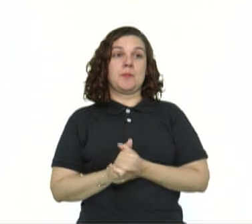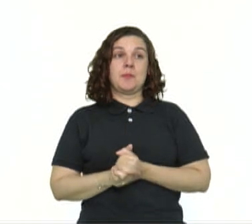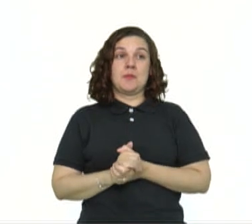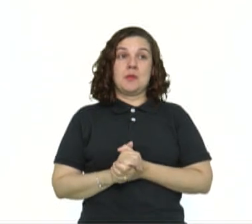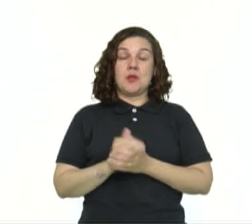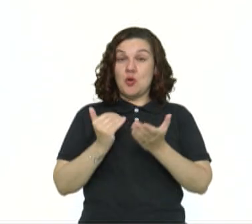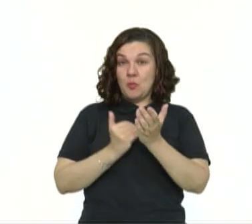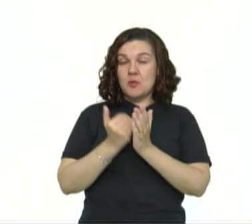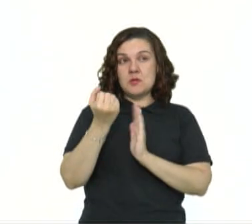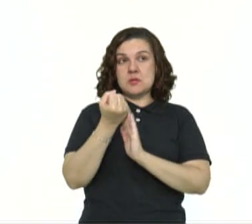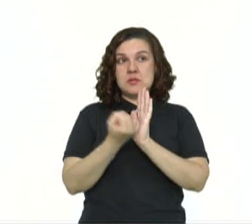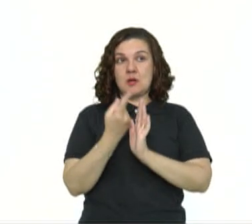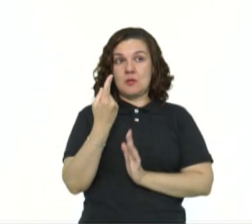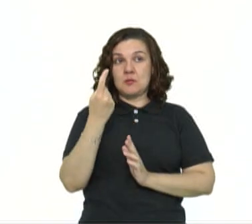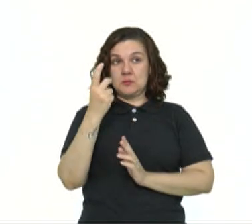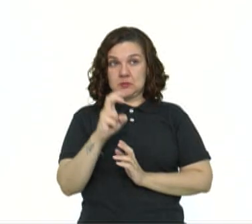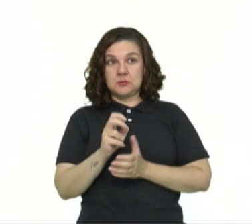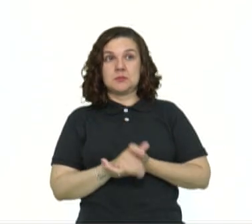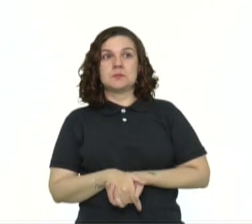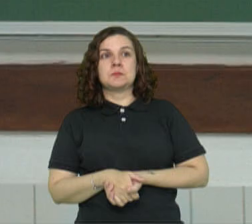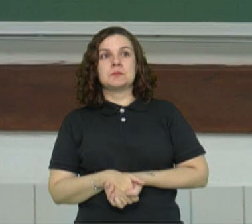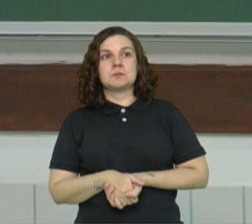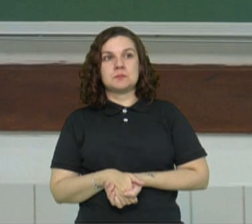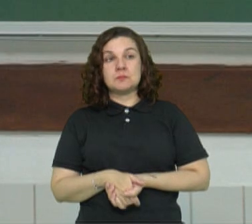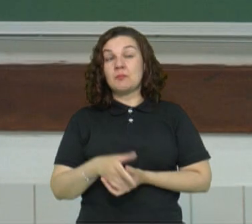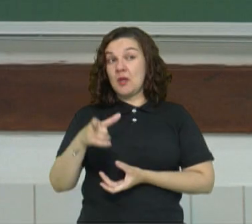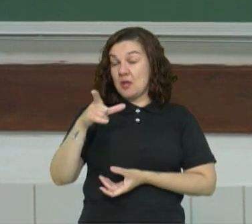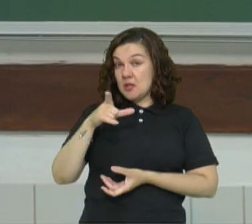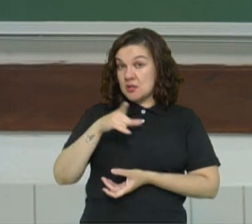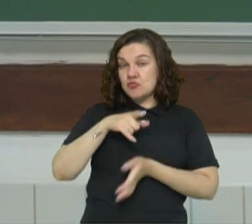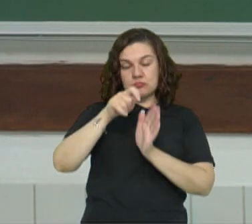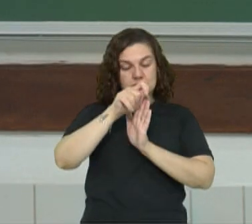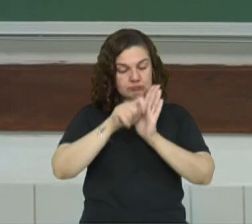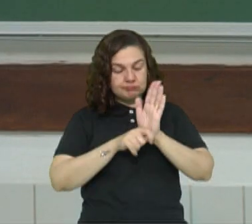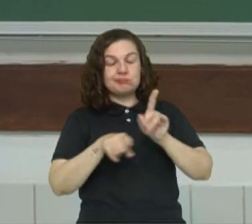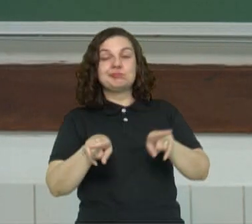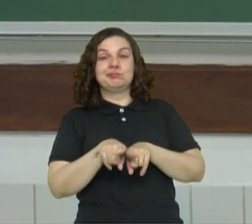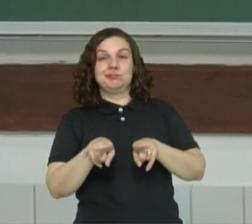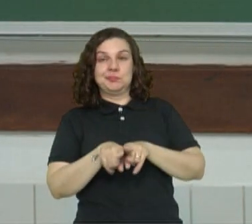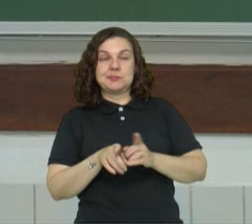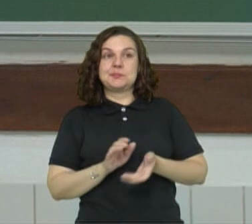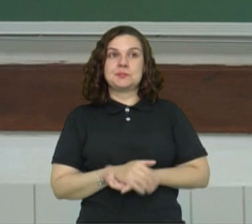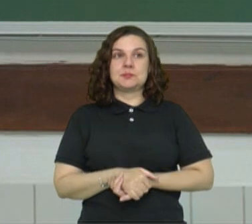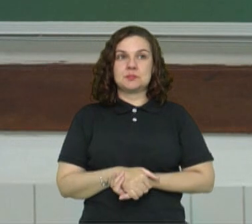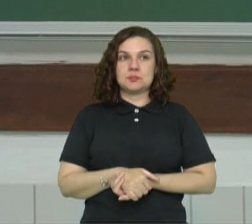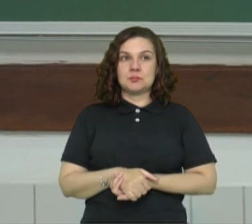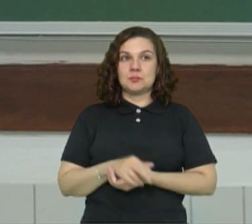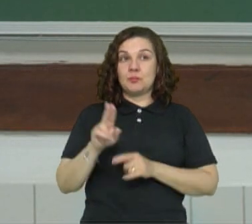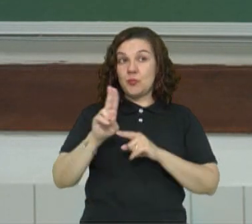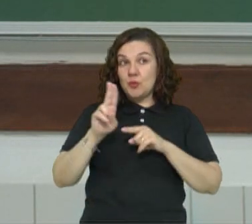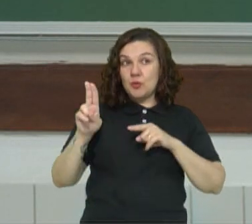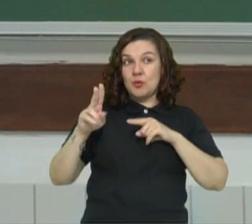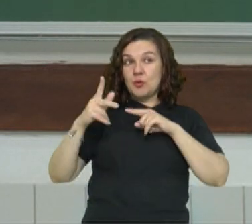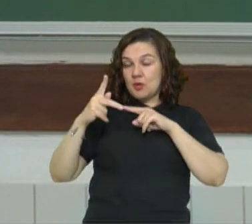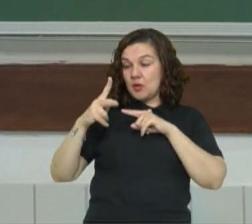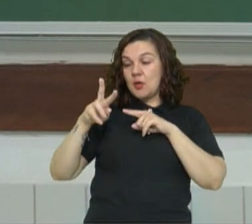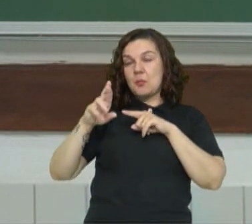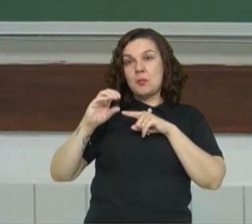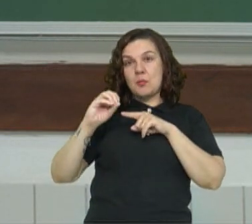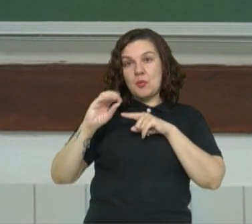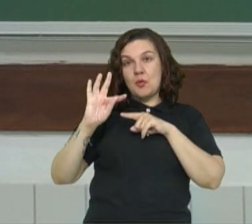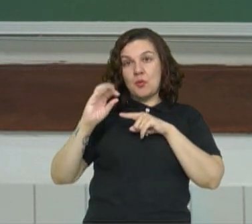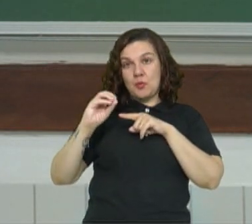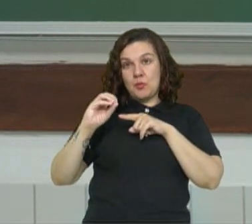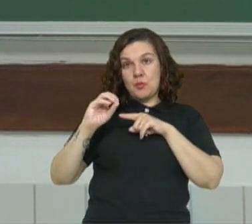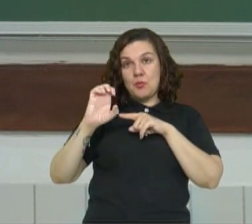XV. Os astecas tinham um código de escritas também, conhecida como